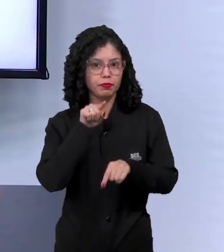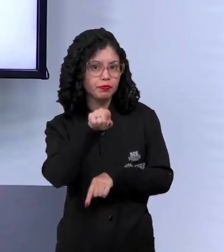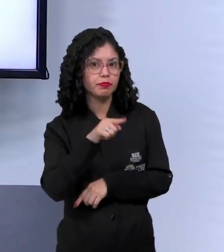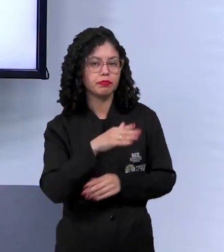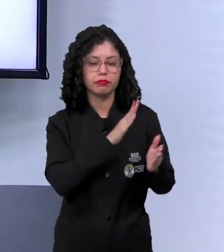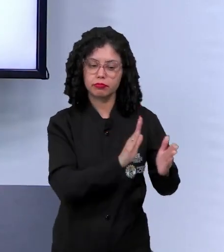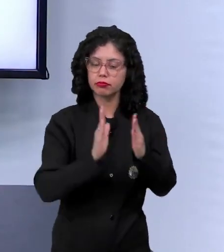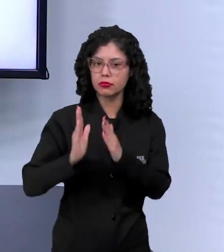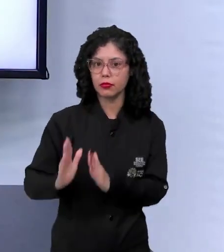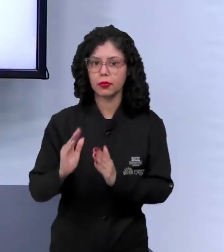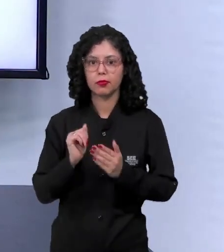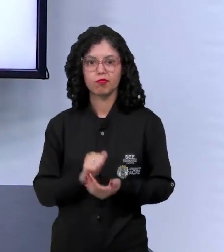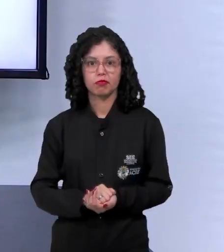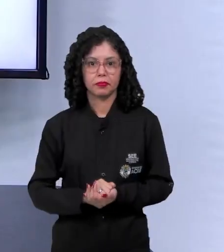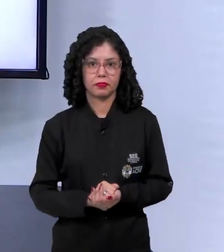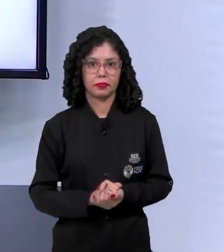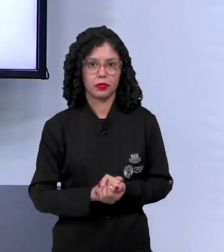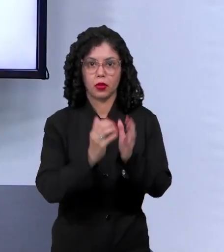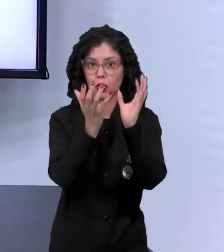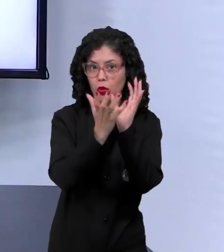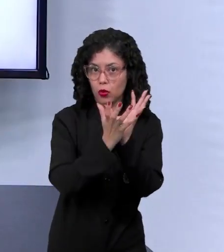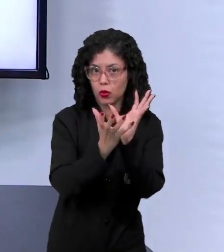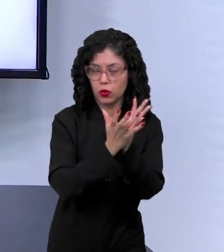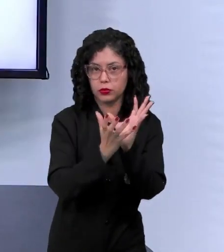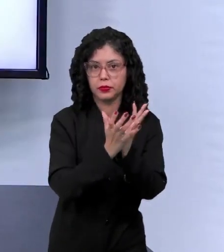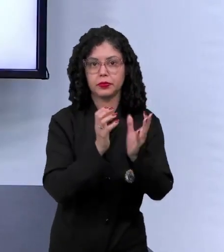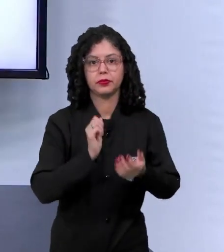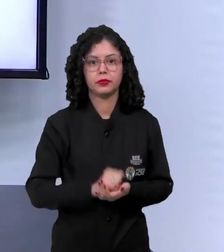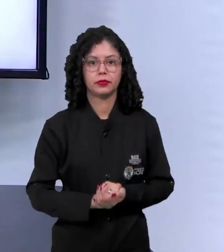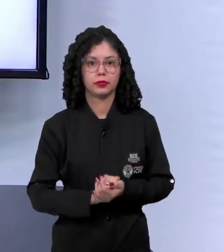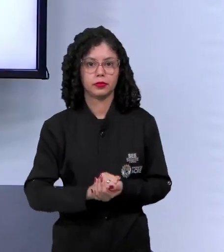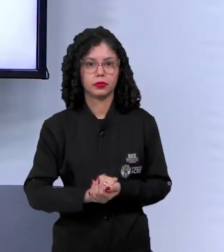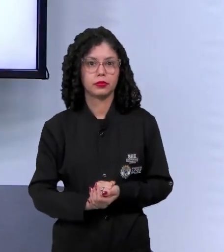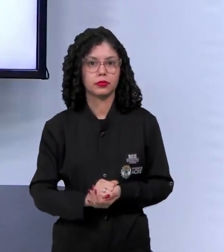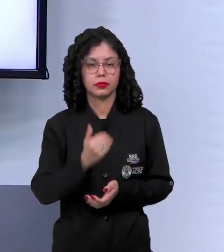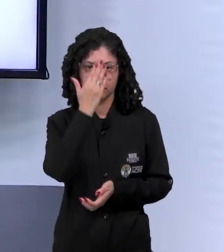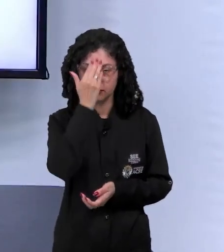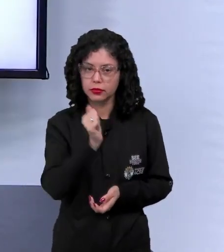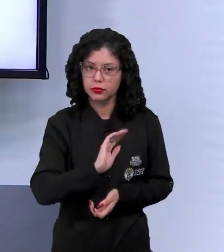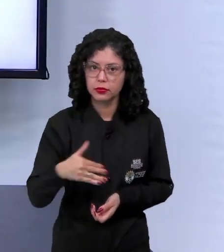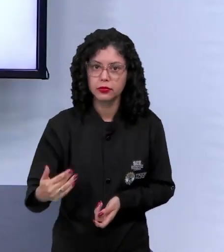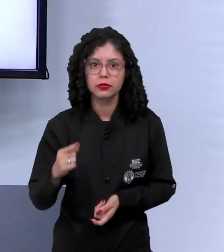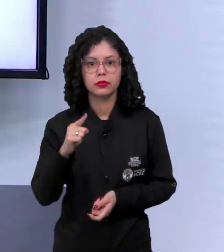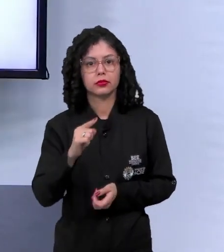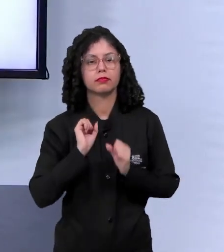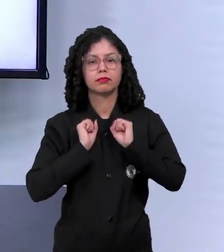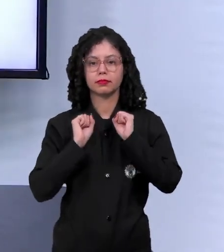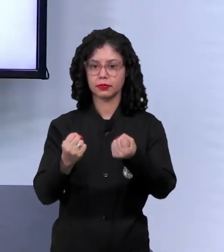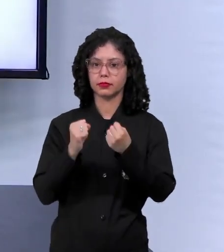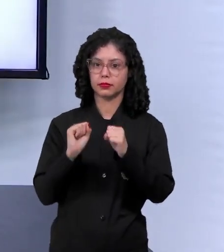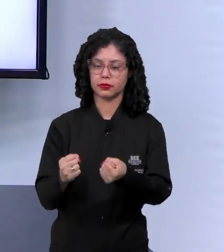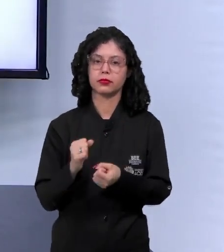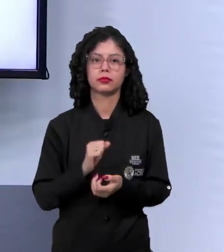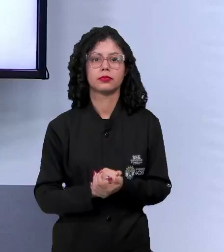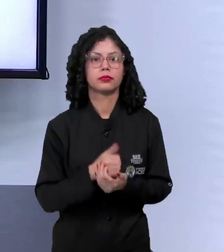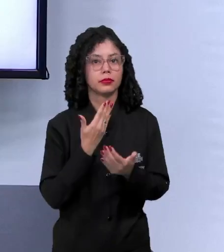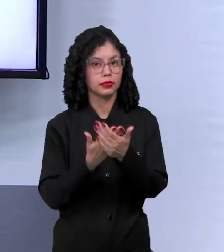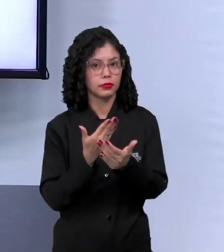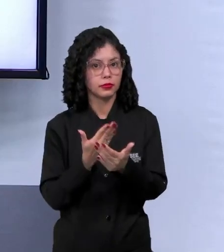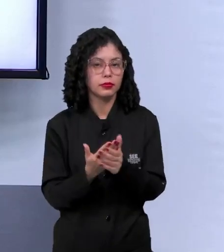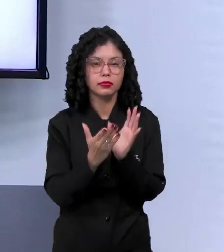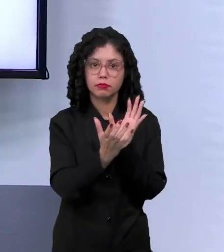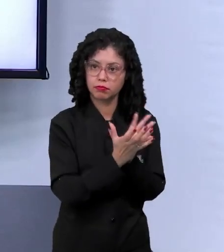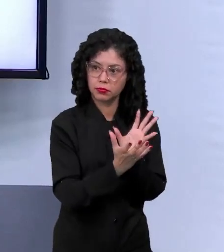faz parte de um coletivo. Ou sabe quando você vai à academia que tem aquelas aulas